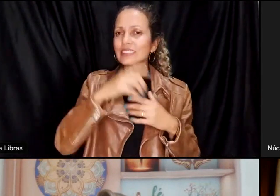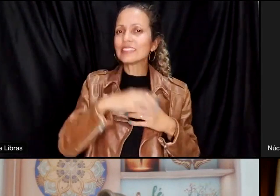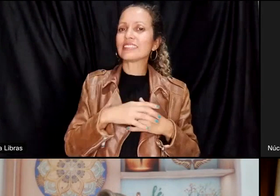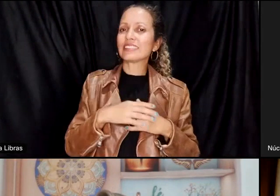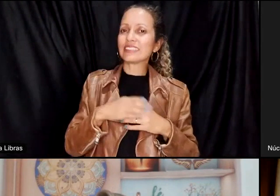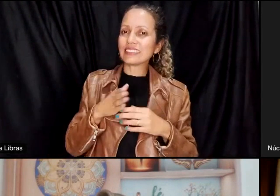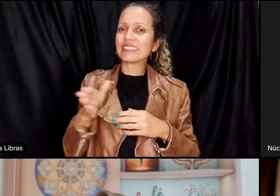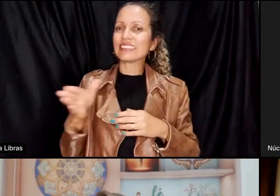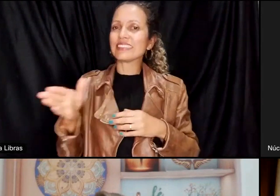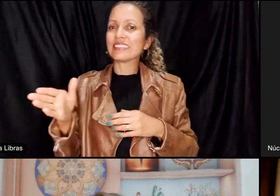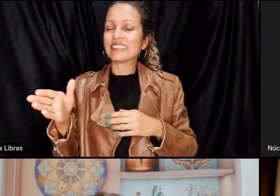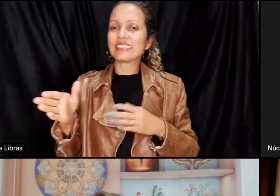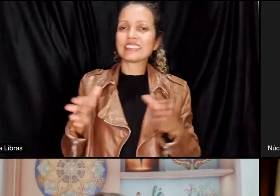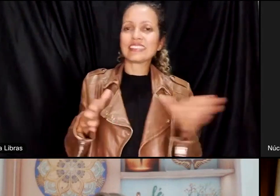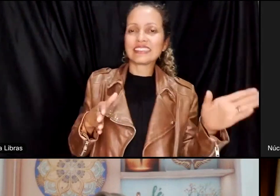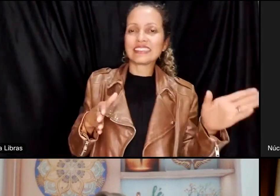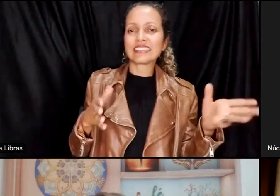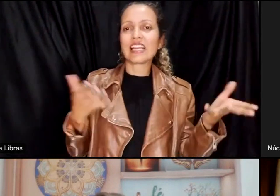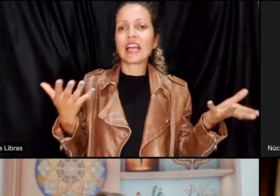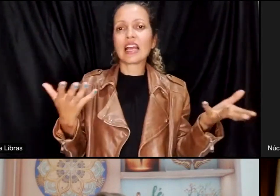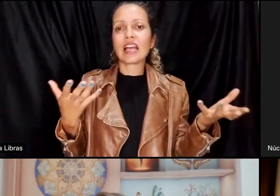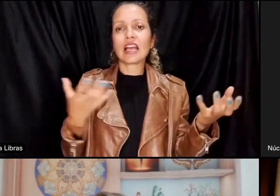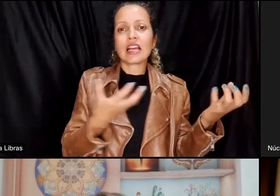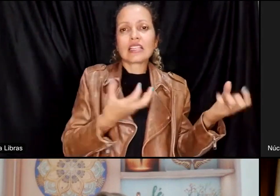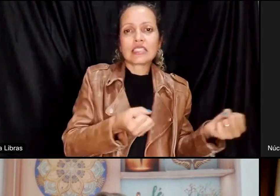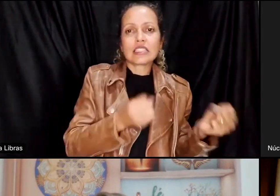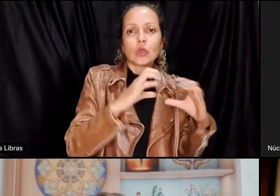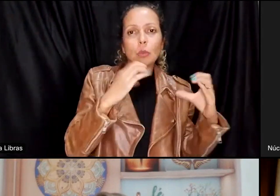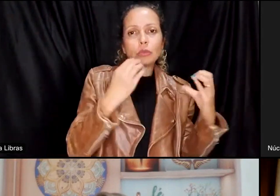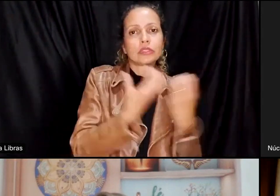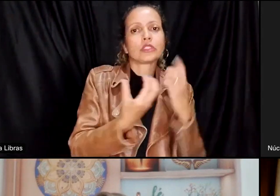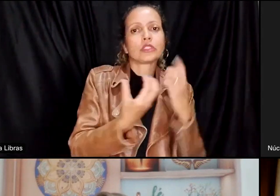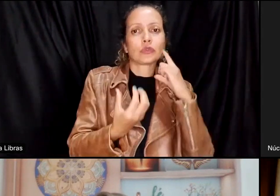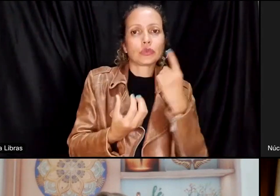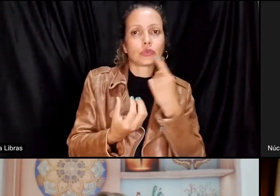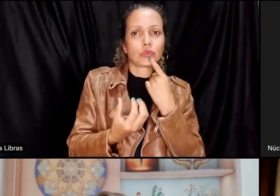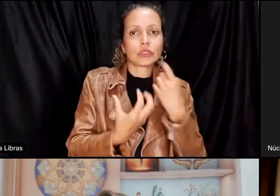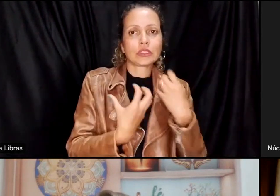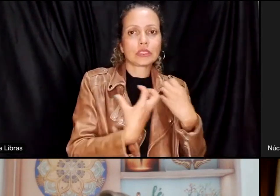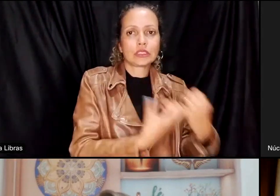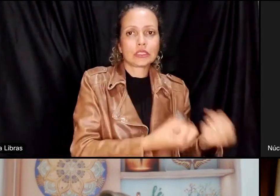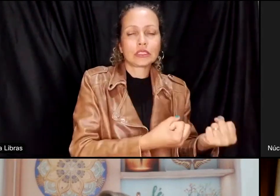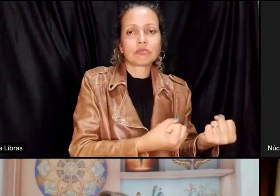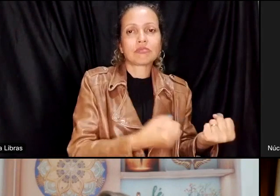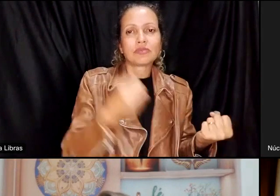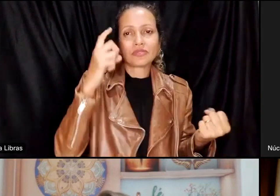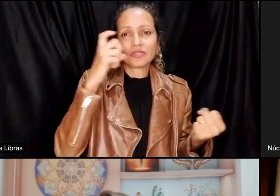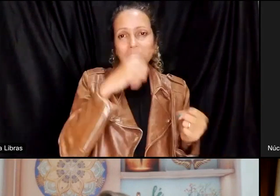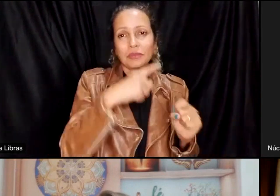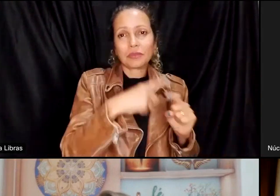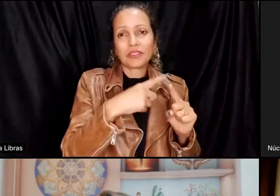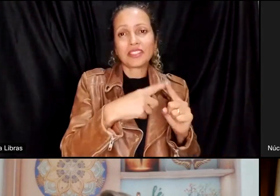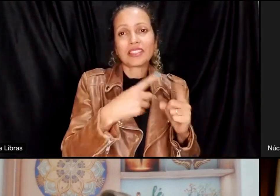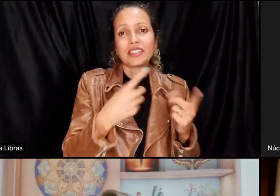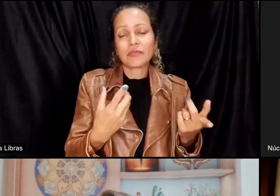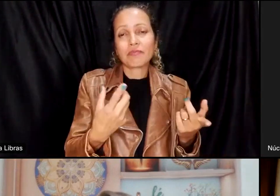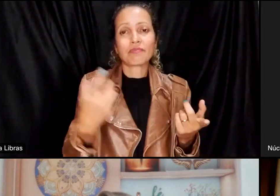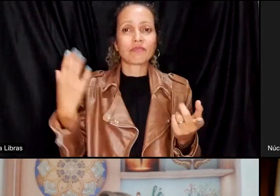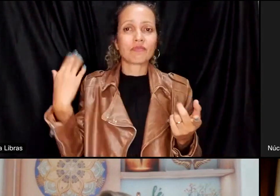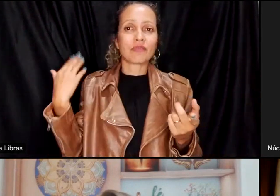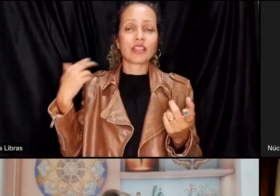percorrer, pra ser aceita na comunidade surda, porque ela tinha, né, memória